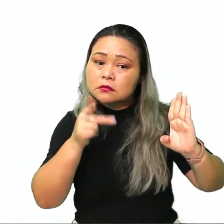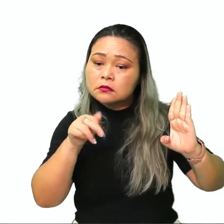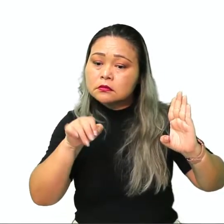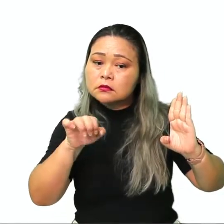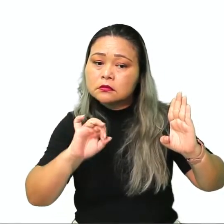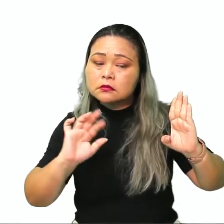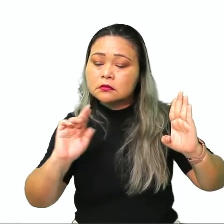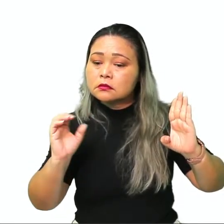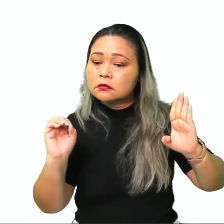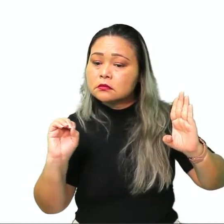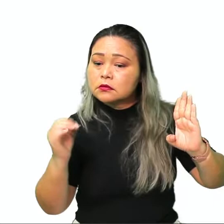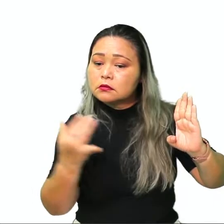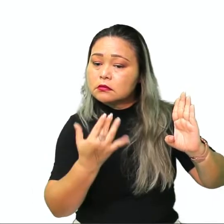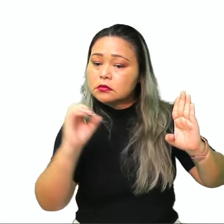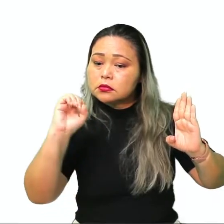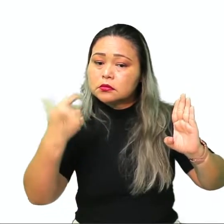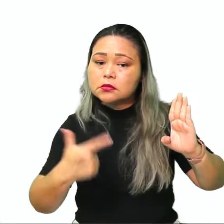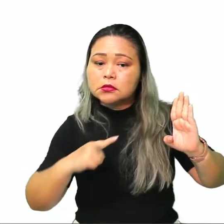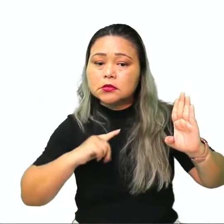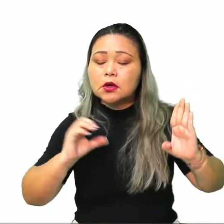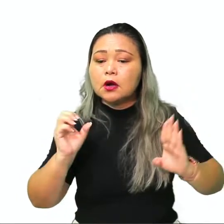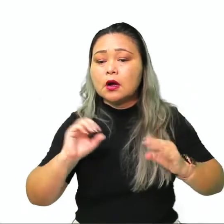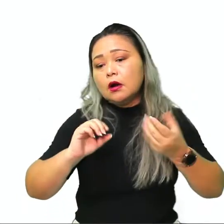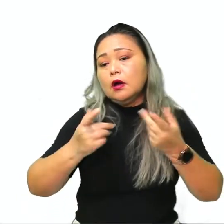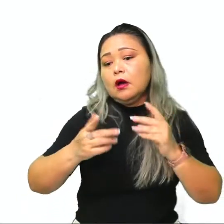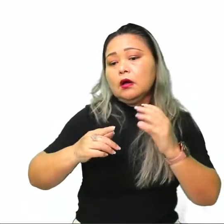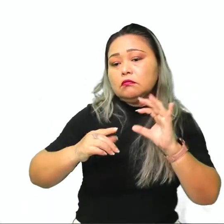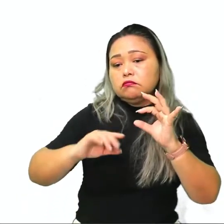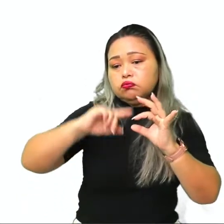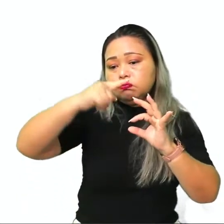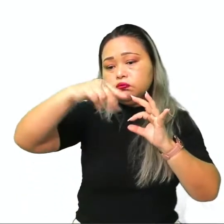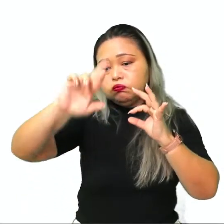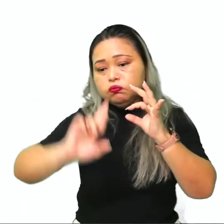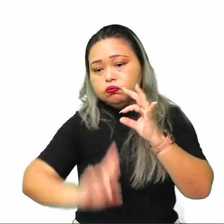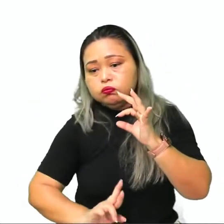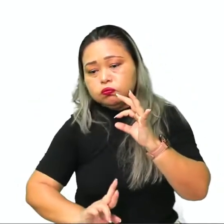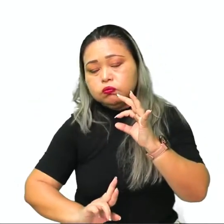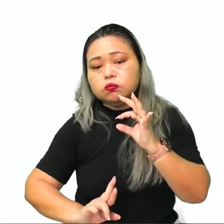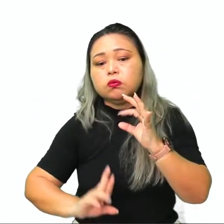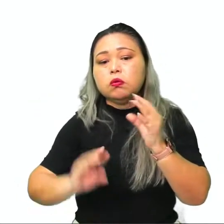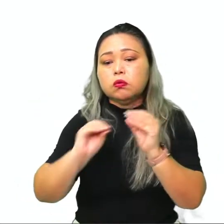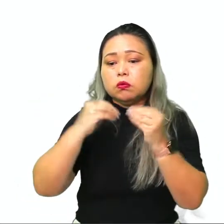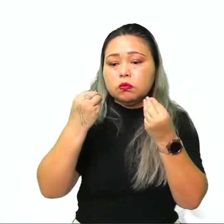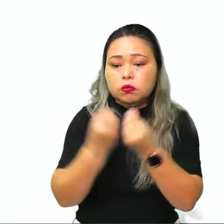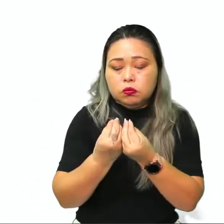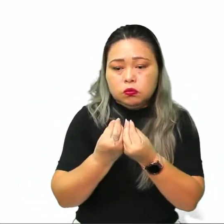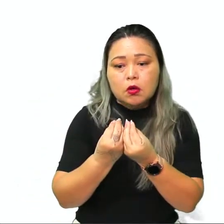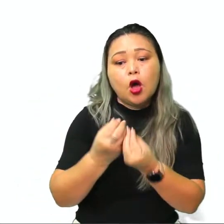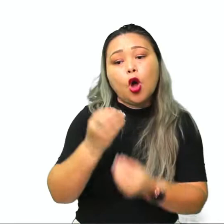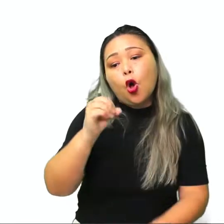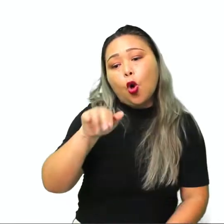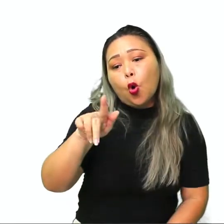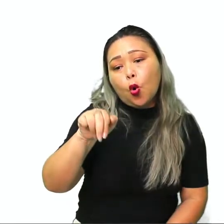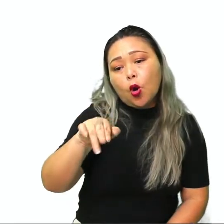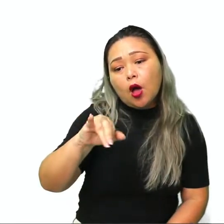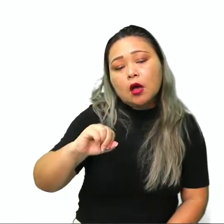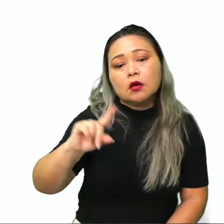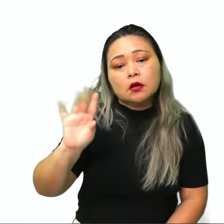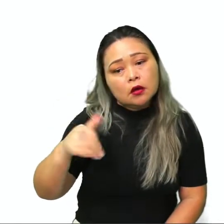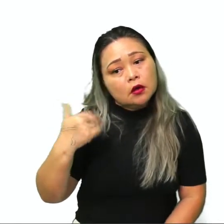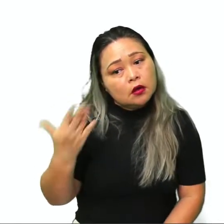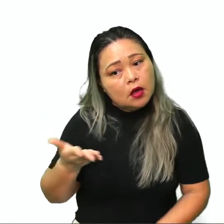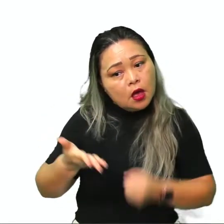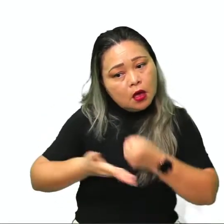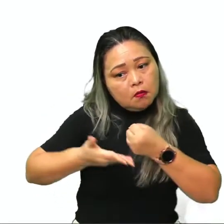hidrogênio, oxigênio e aminoácido. Opa, aminoácido é substância orgânica, né? É